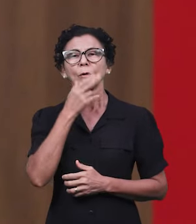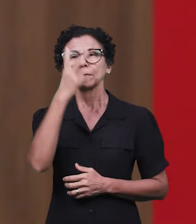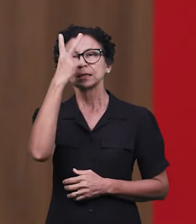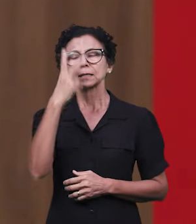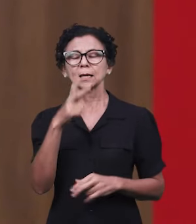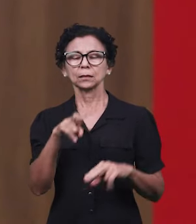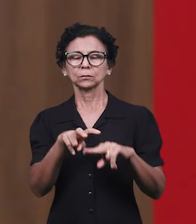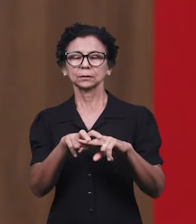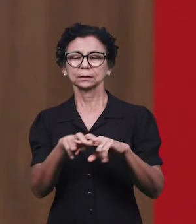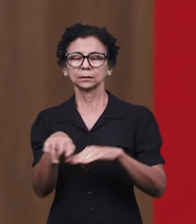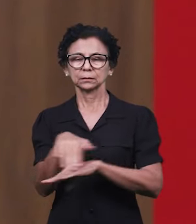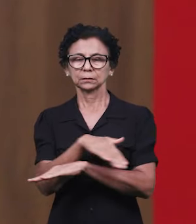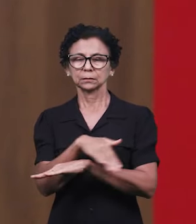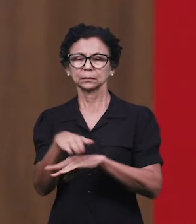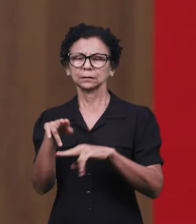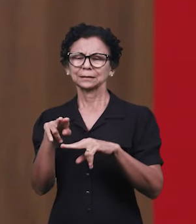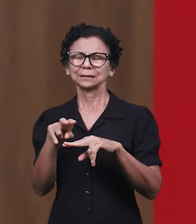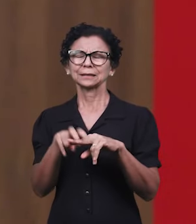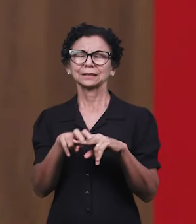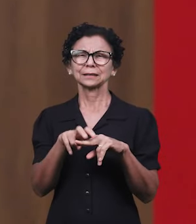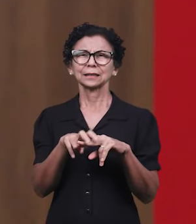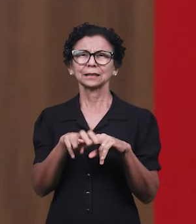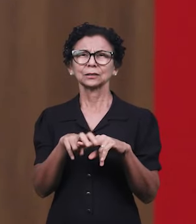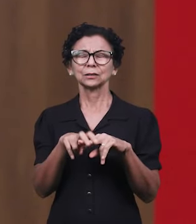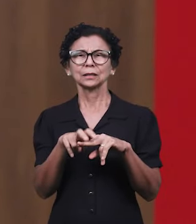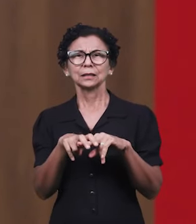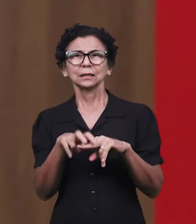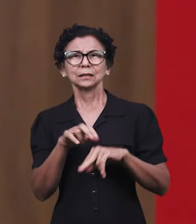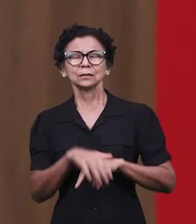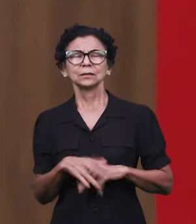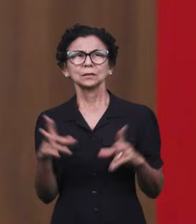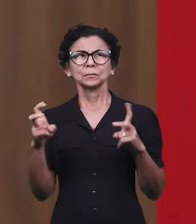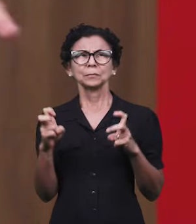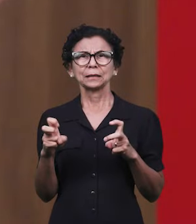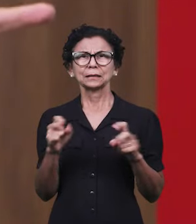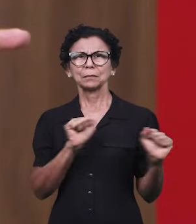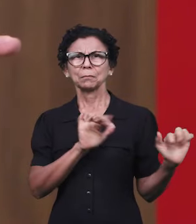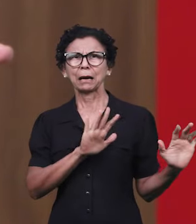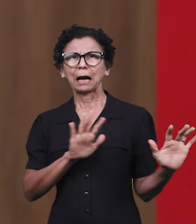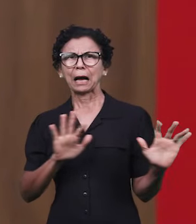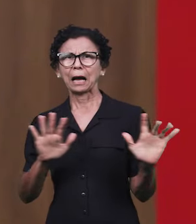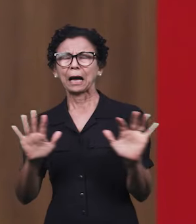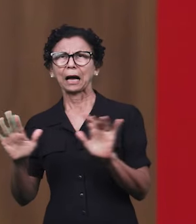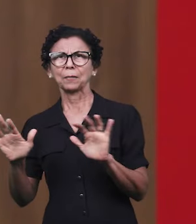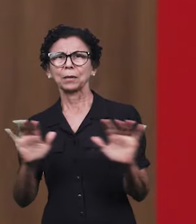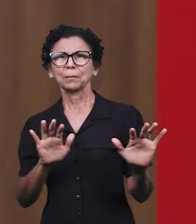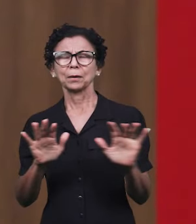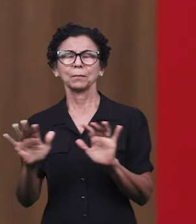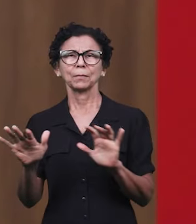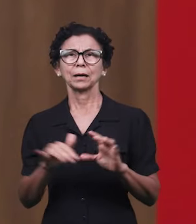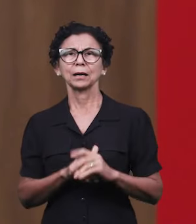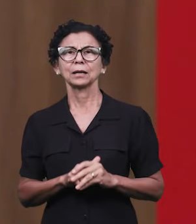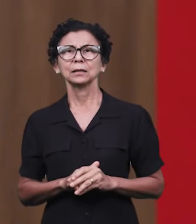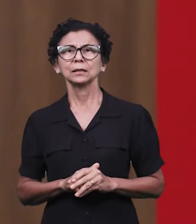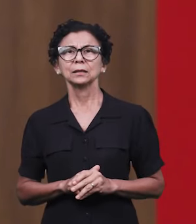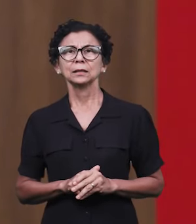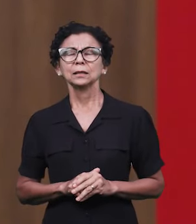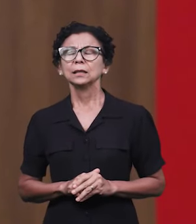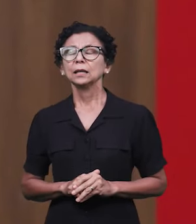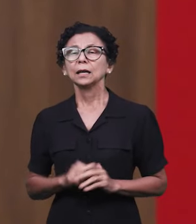vê aquele tumulto, Jesus passando, ele dá um brado, ele entra no profético ali quando ele fala, Jesus, filho de Davi,